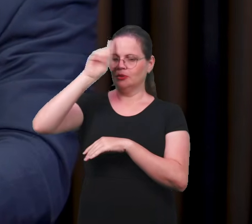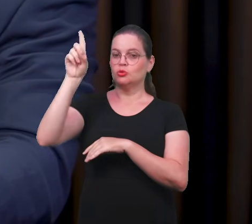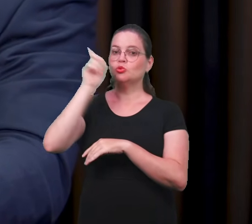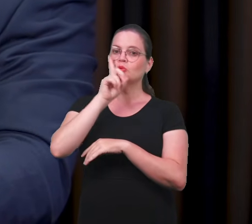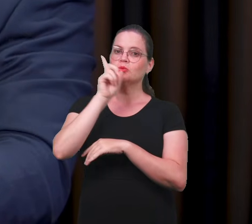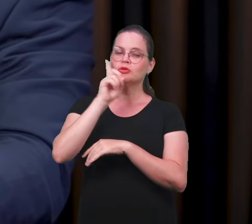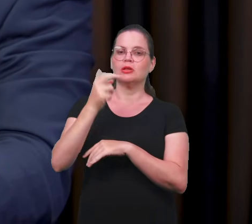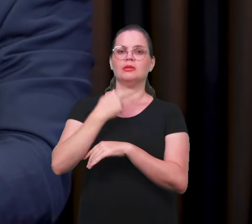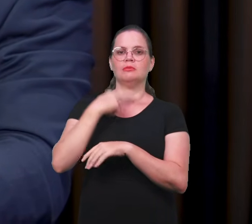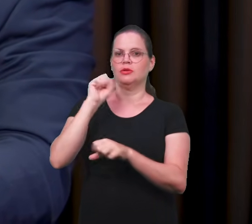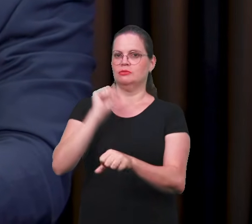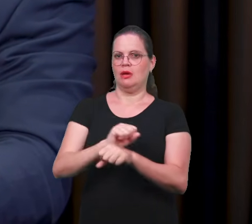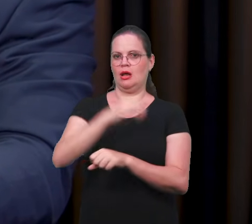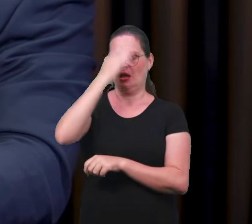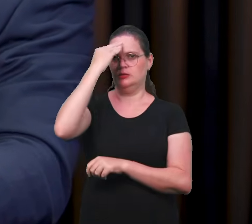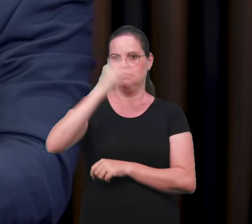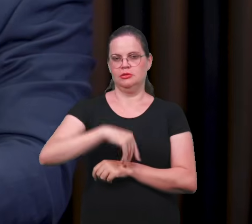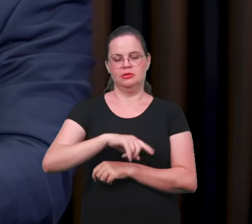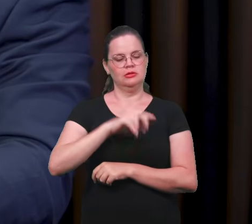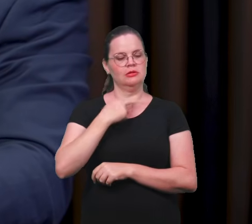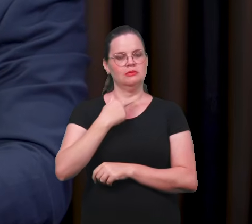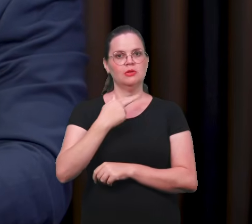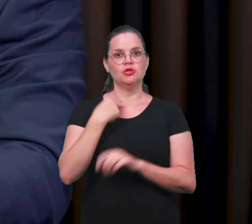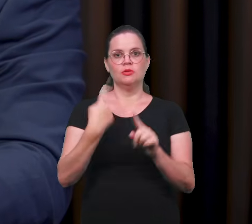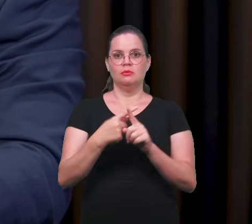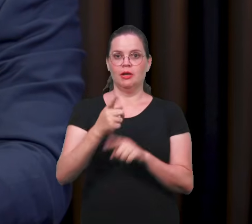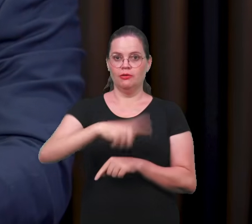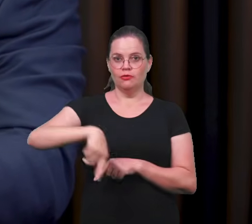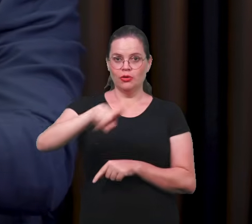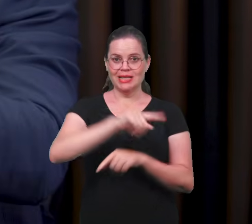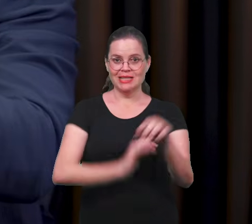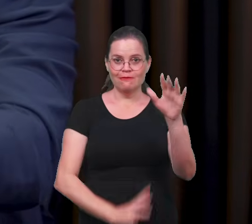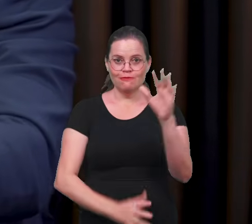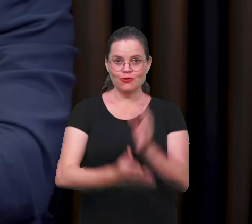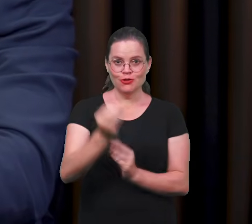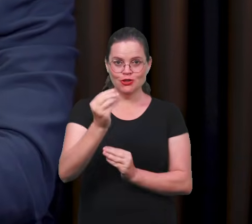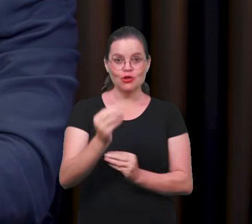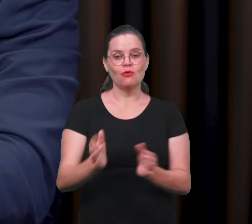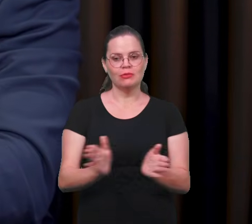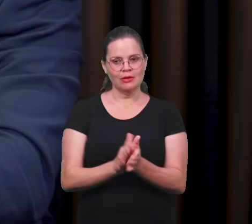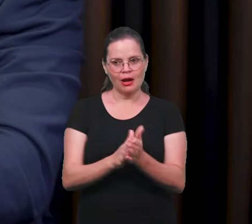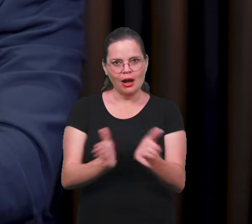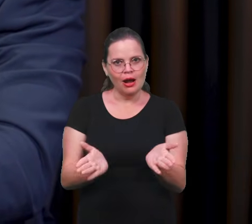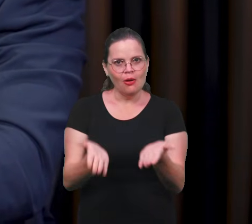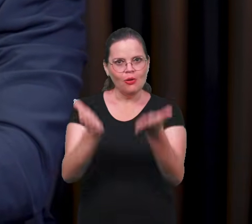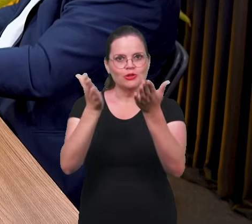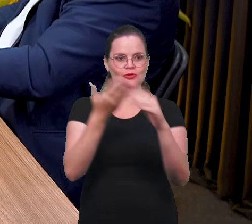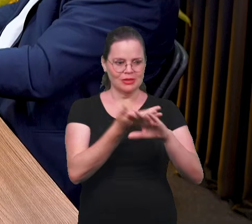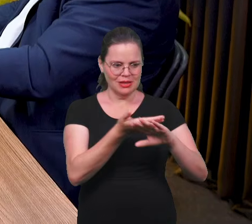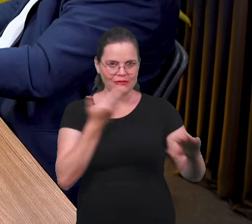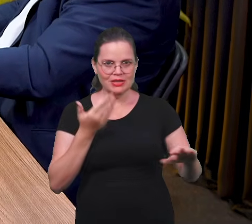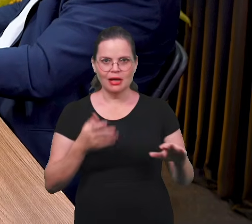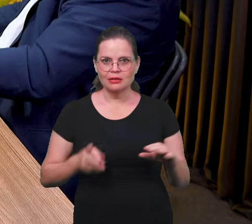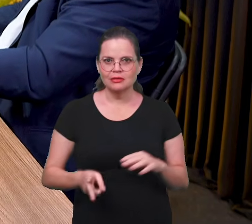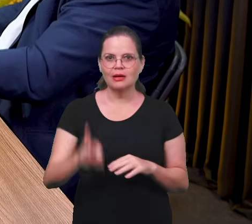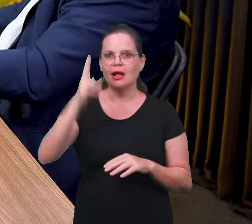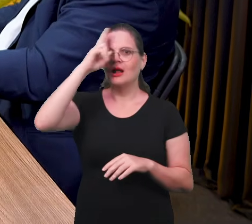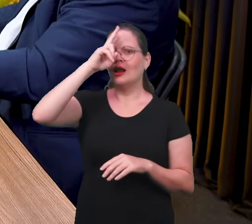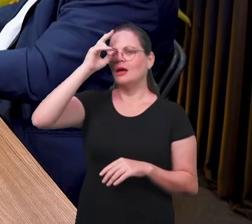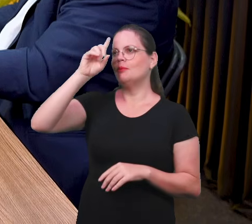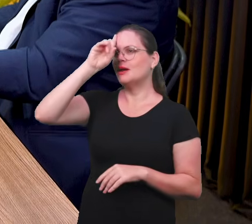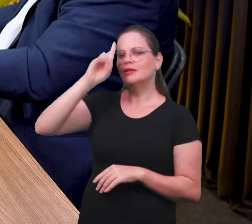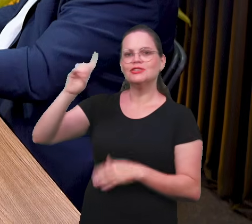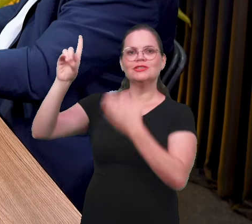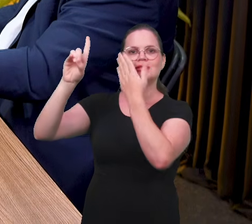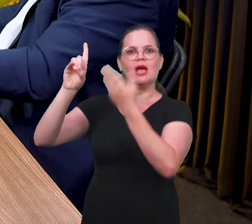podemos parar. Vós que escapastes da espada, ide-vos, não pareis de longe, lembrai-vos do Senhor